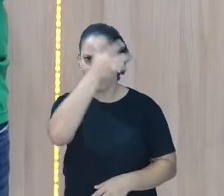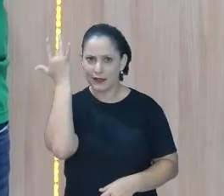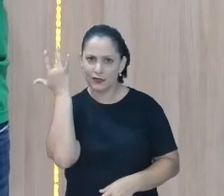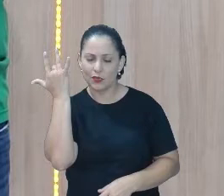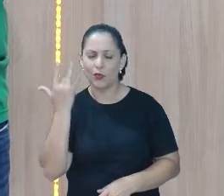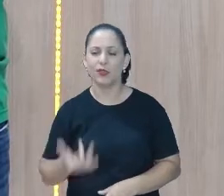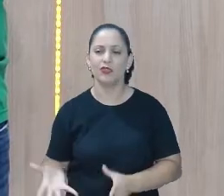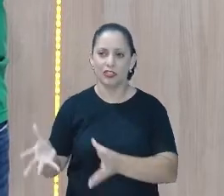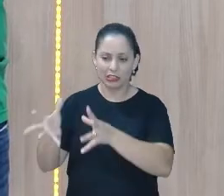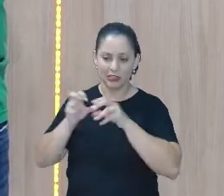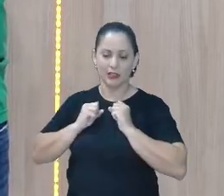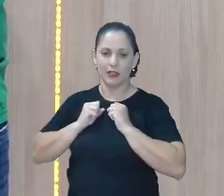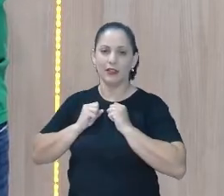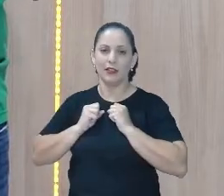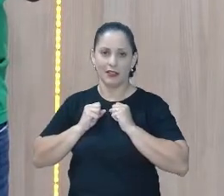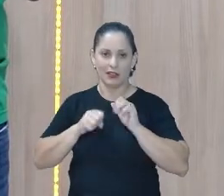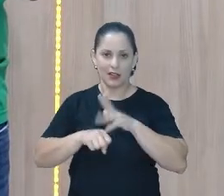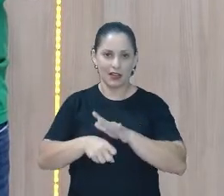E